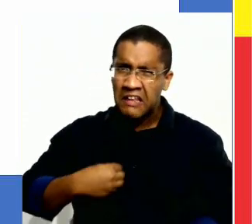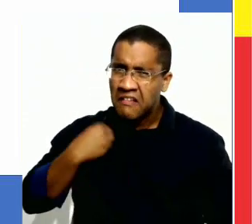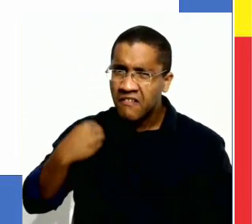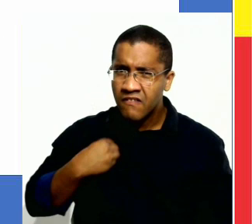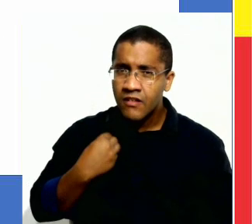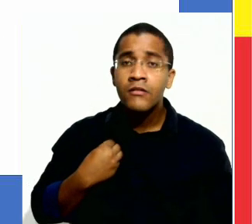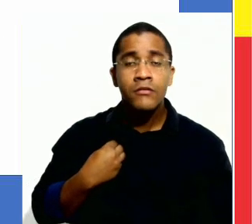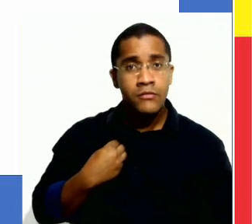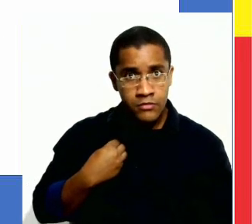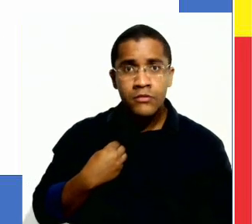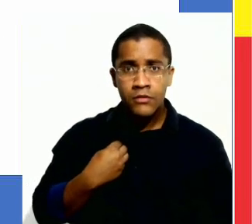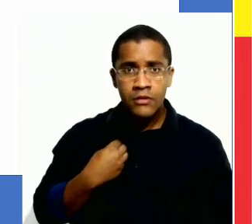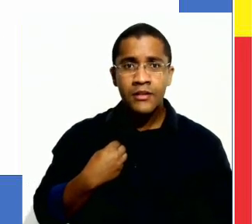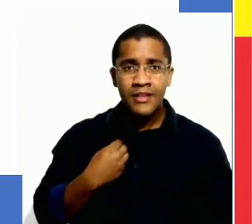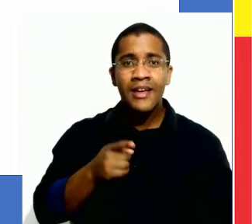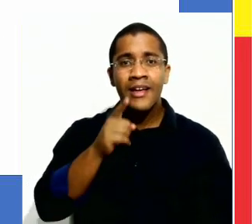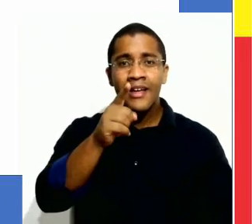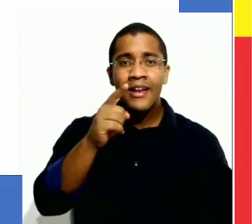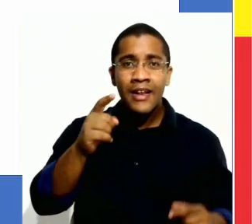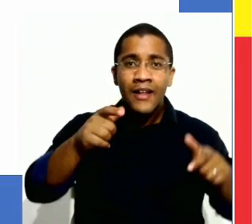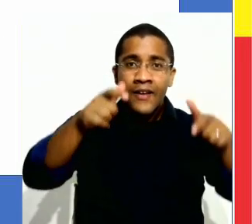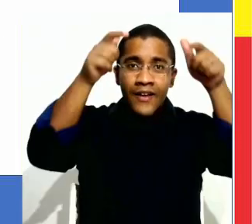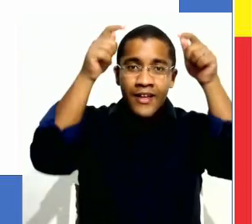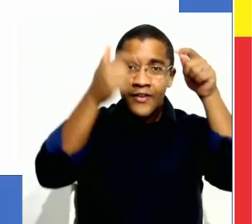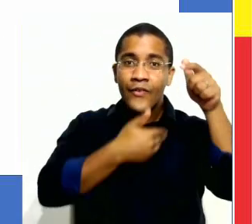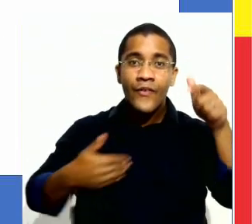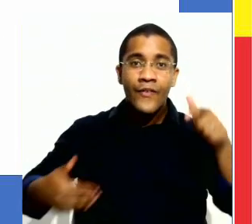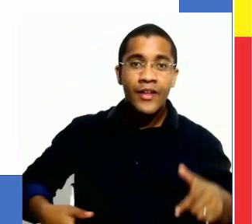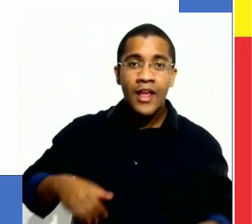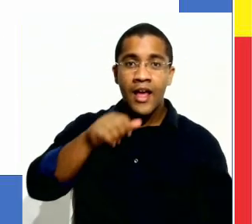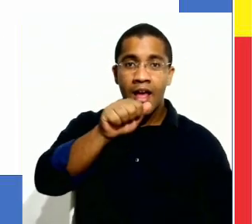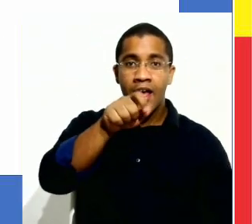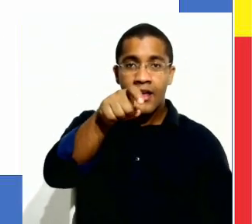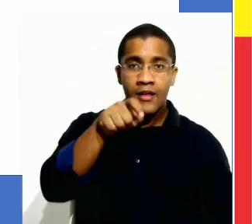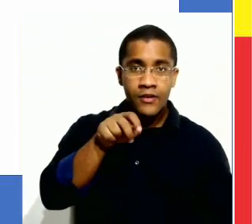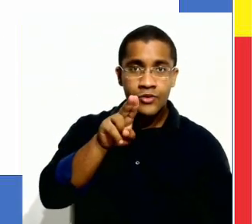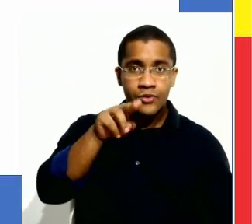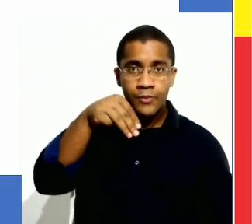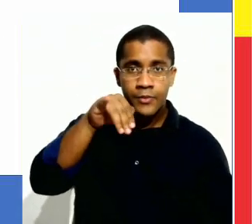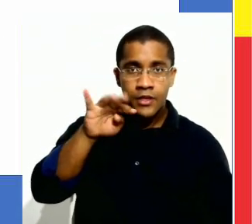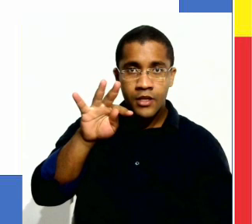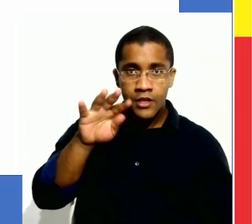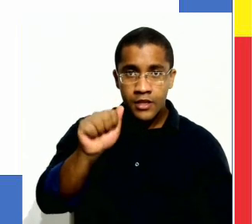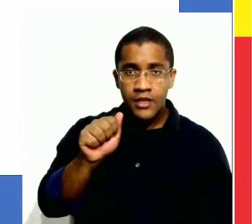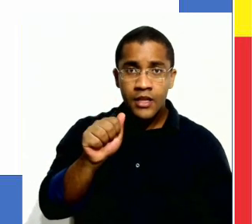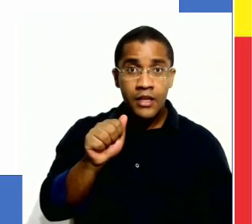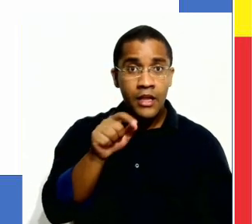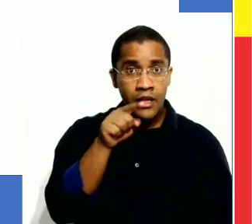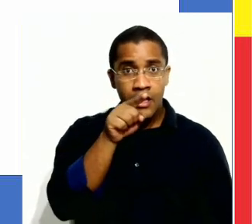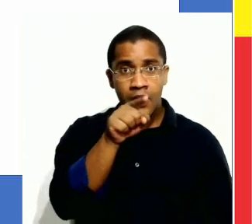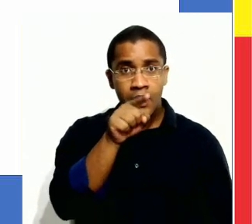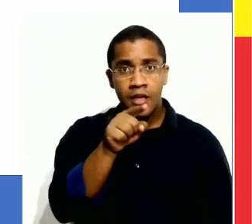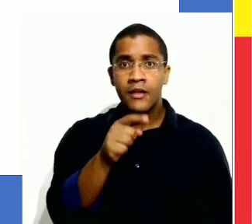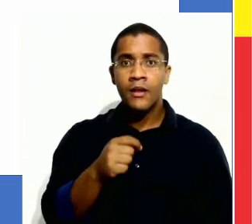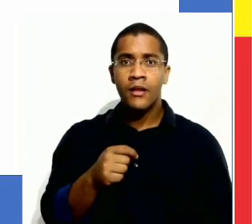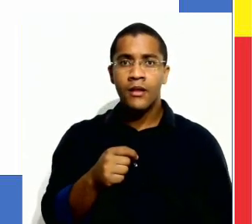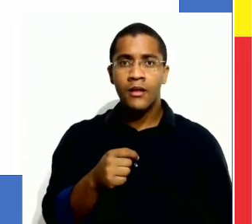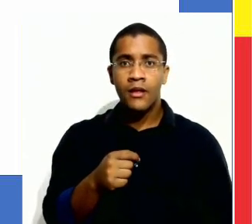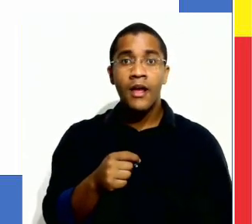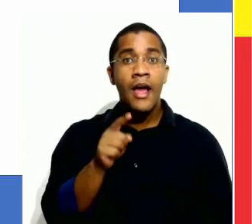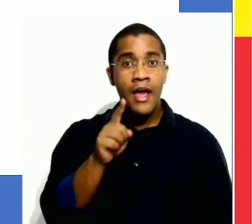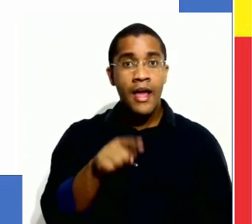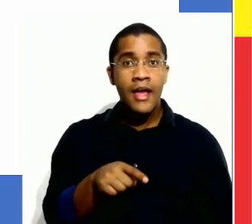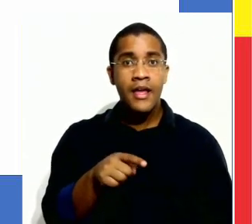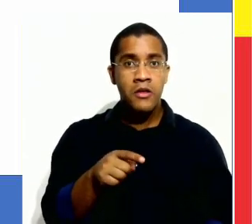existiu. É o Império Axumita. Então o Império Axumita foi considerado um